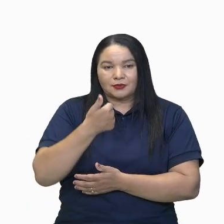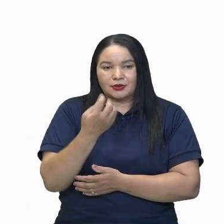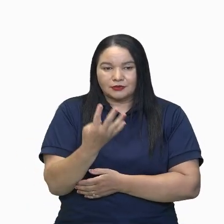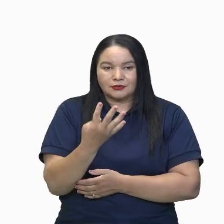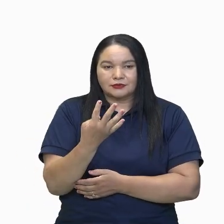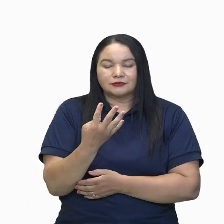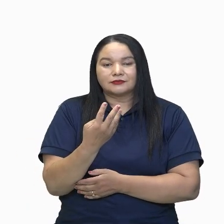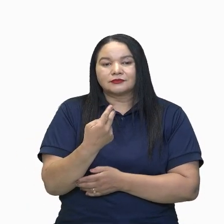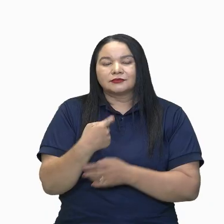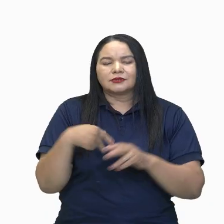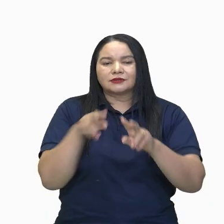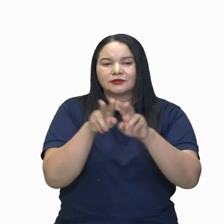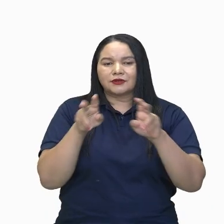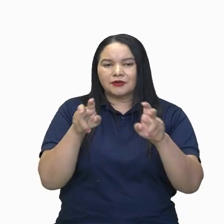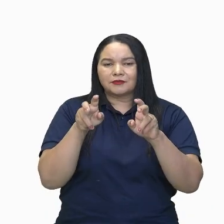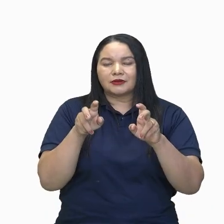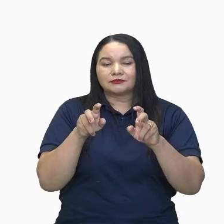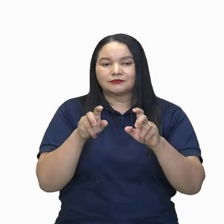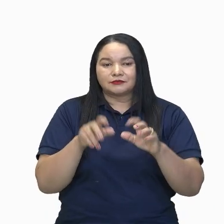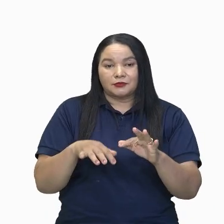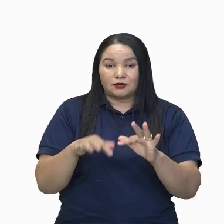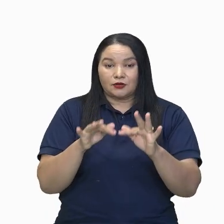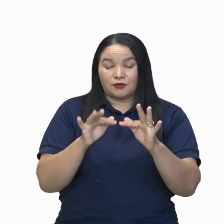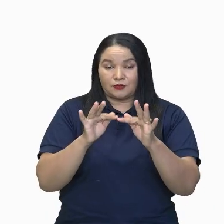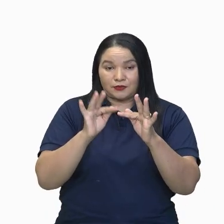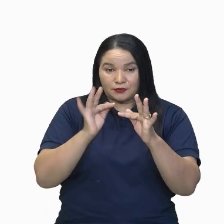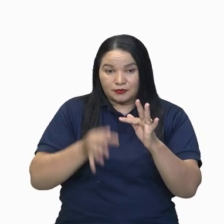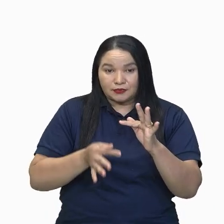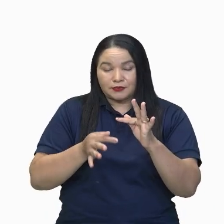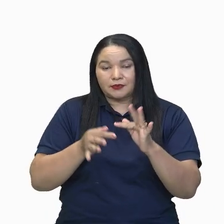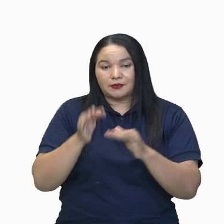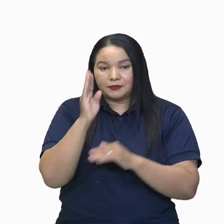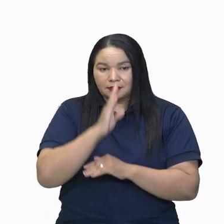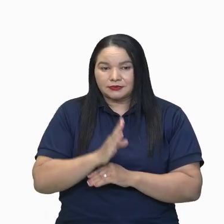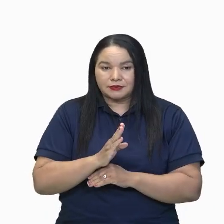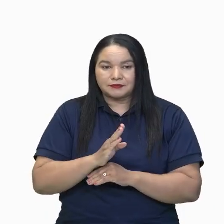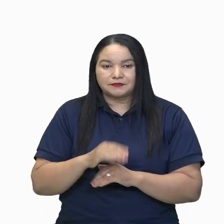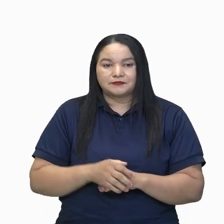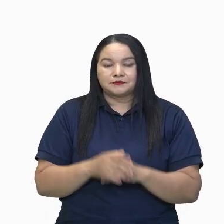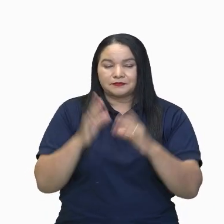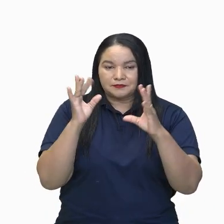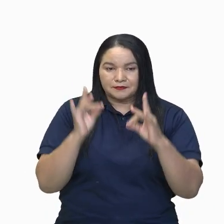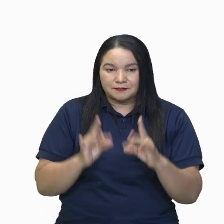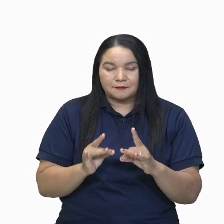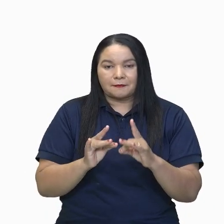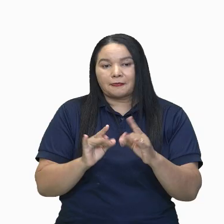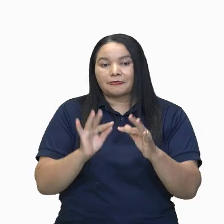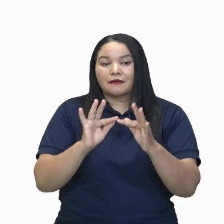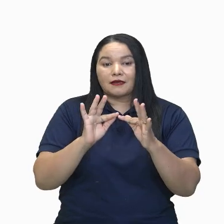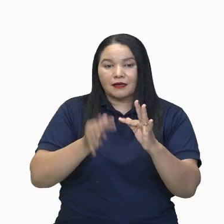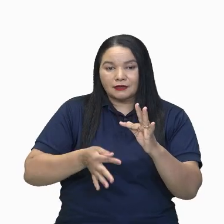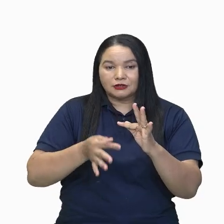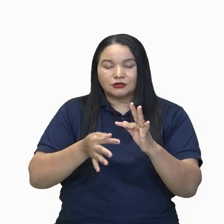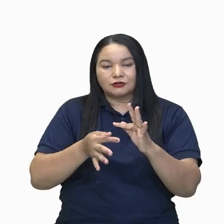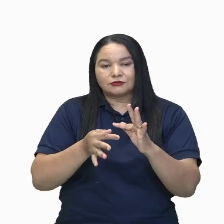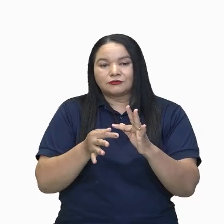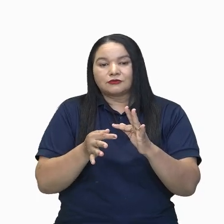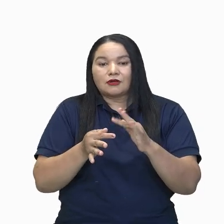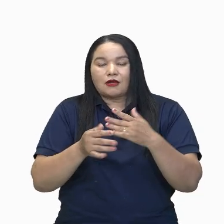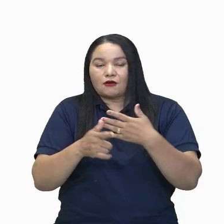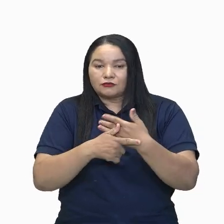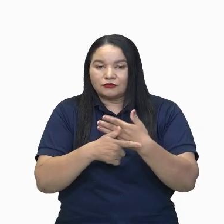14. Objeto de conhecimento, o arcadismo brasileiro. Detalhamento,